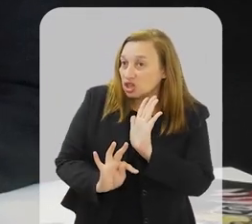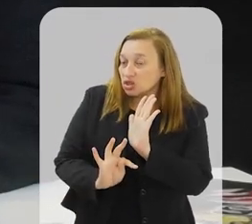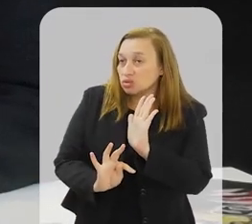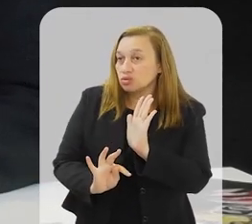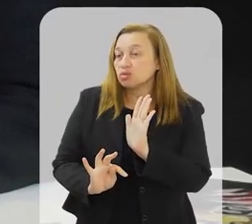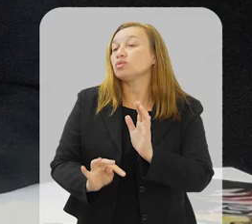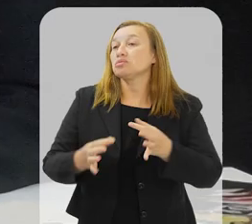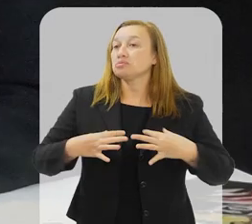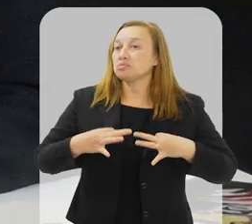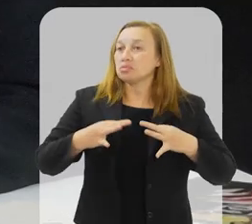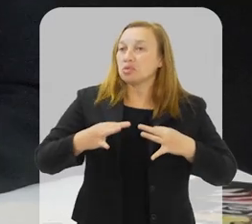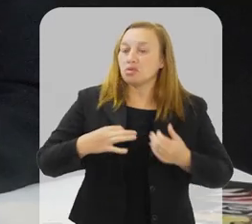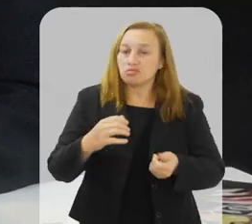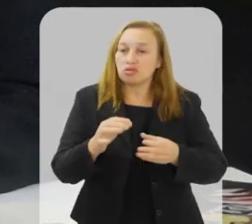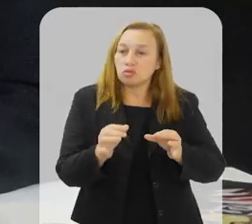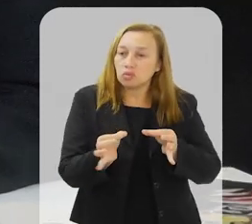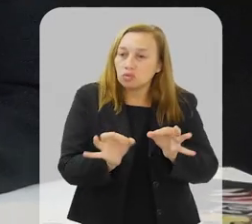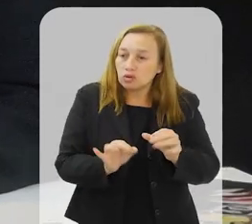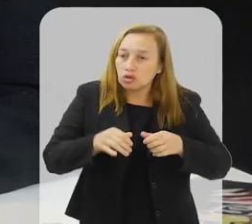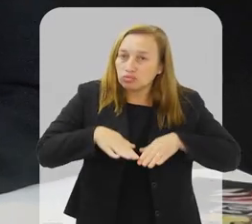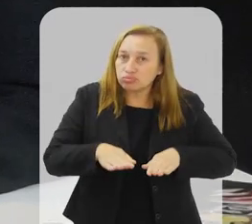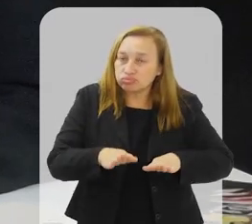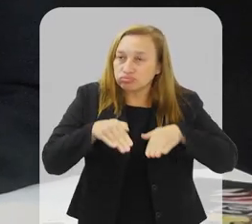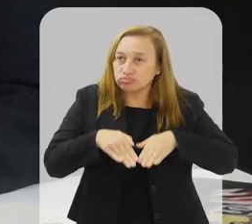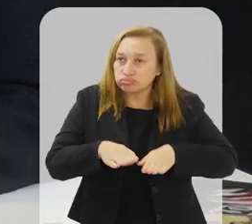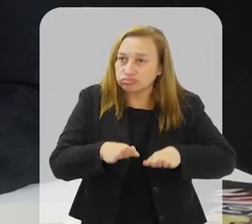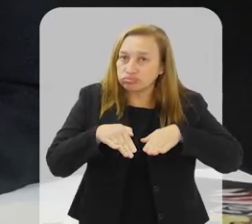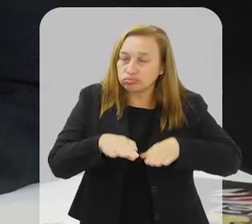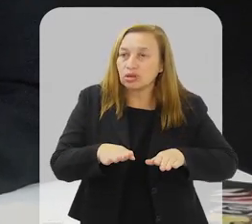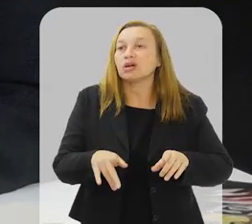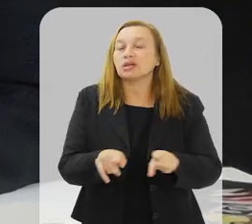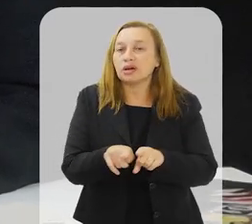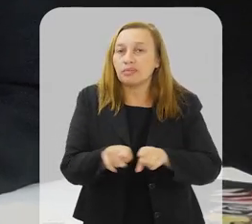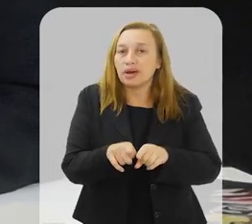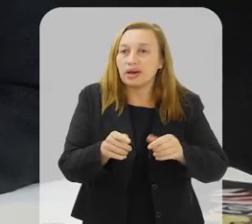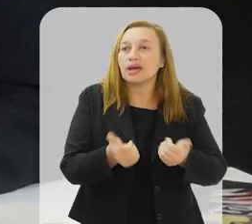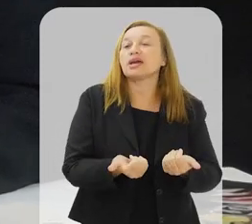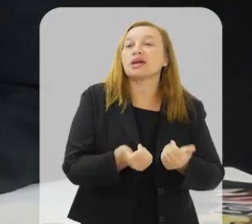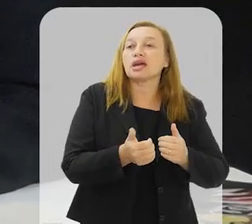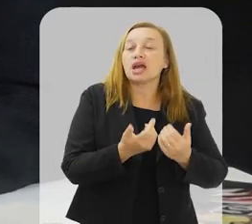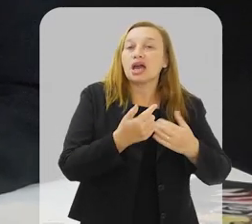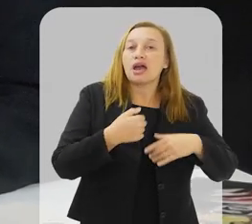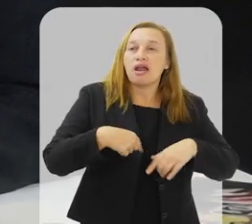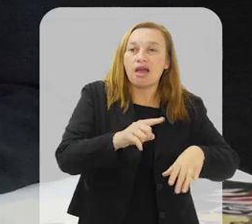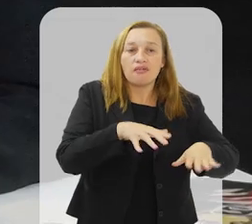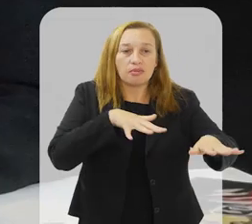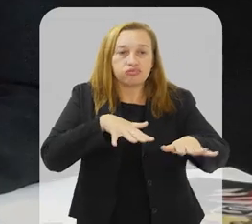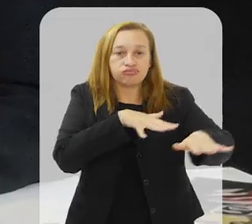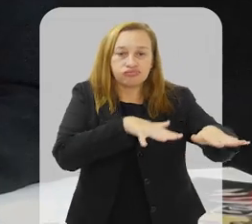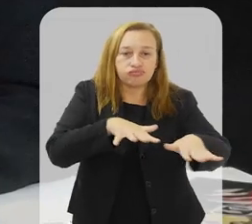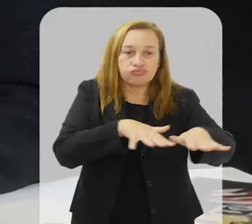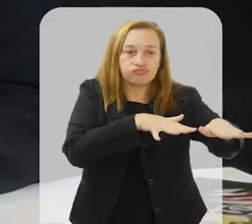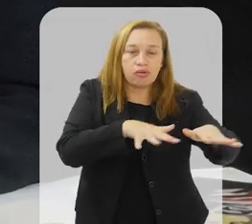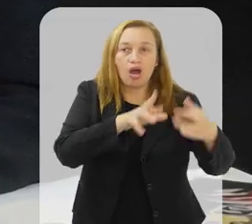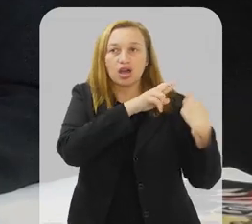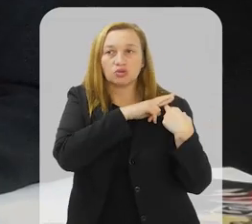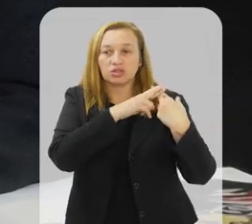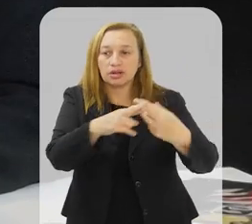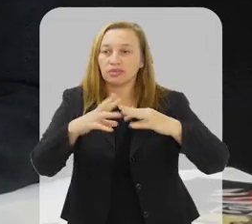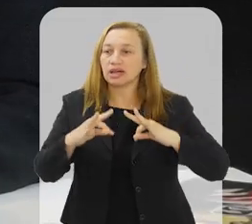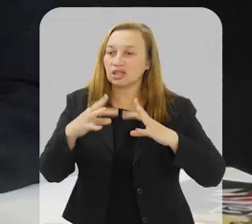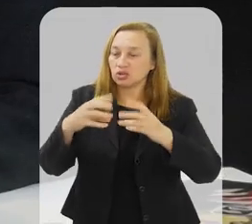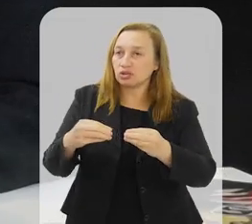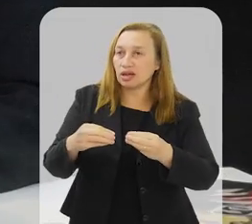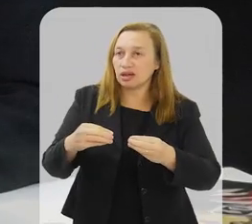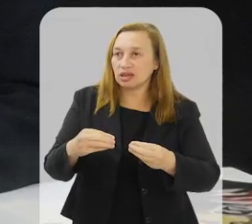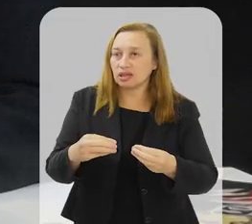faz as alegorias acompanha a montagem acompanha o barracão leva para Avenida carrega responsabilidade isso é um